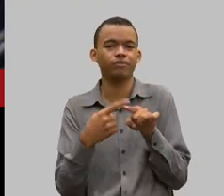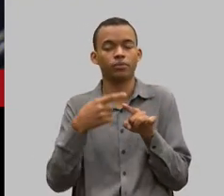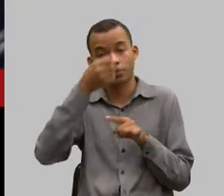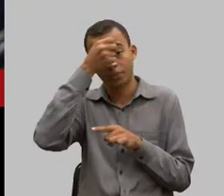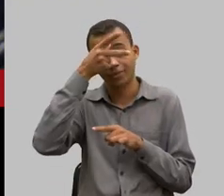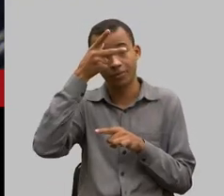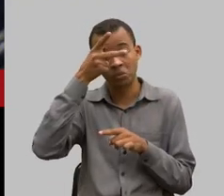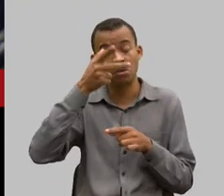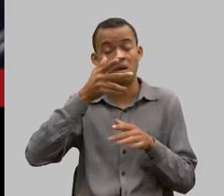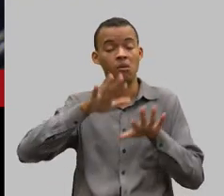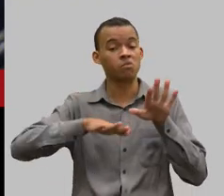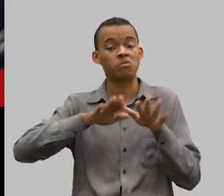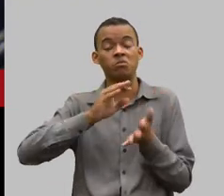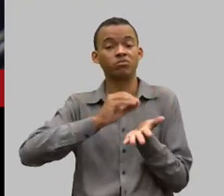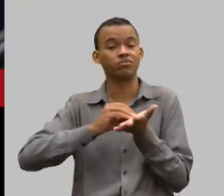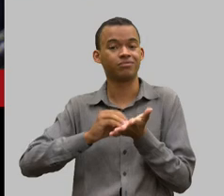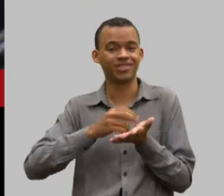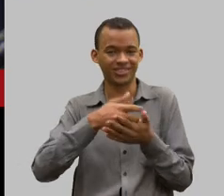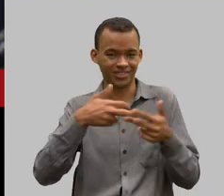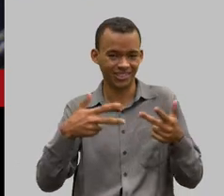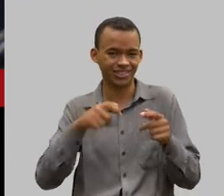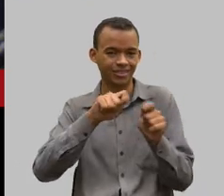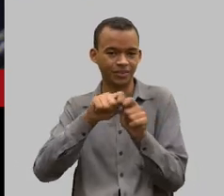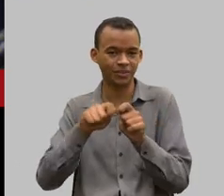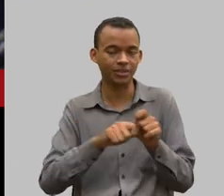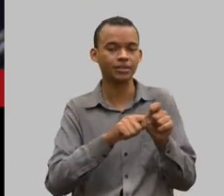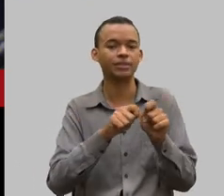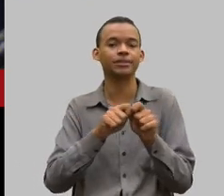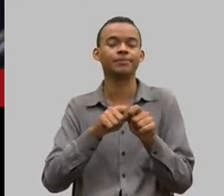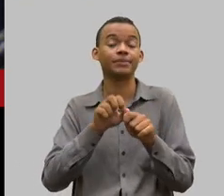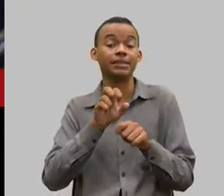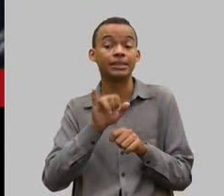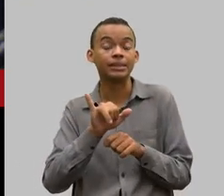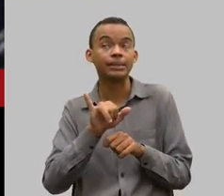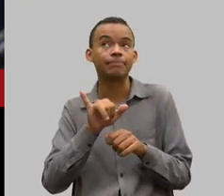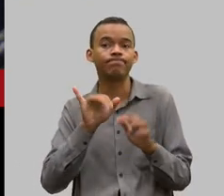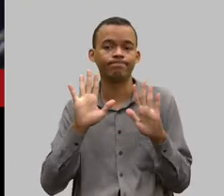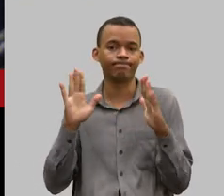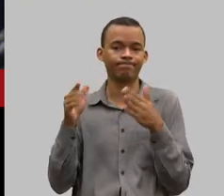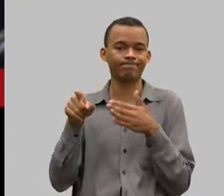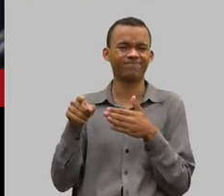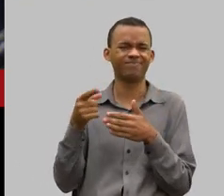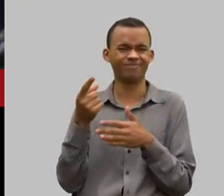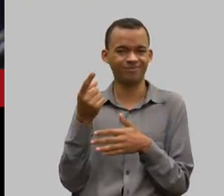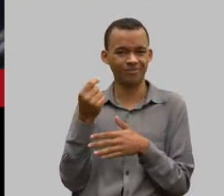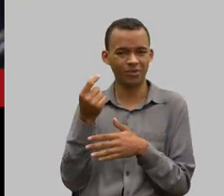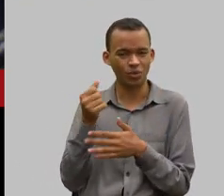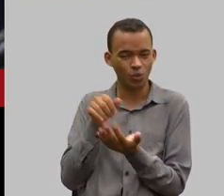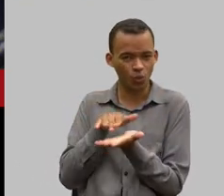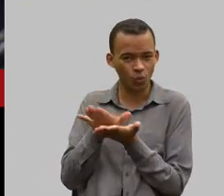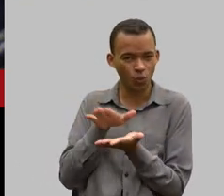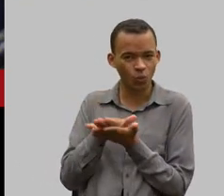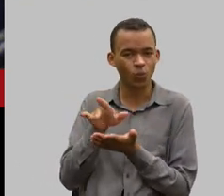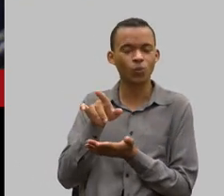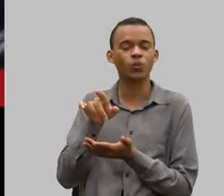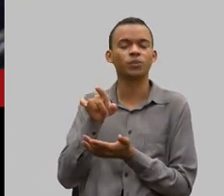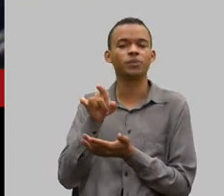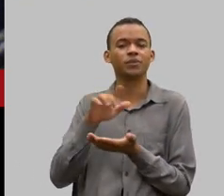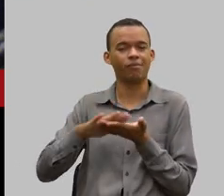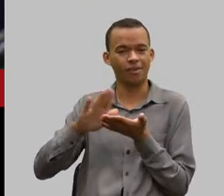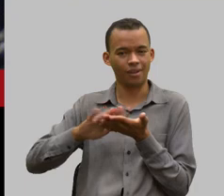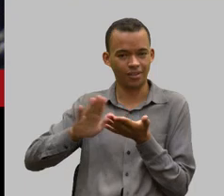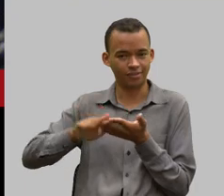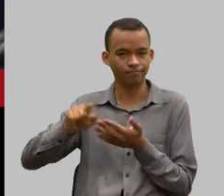depender das das receitas aligeradas aí quando o deputado Gustavo